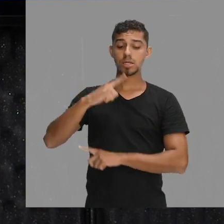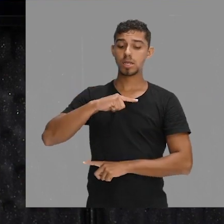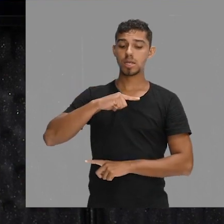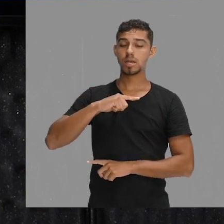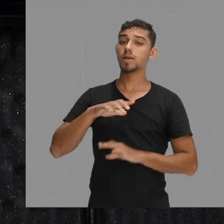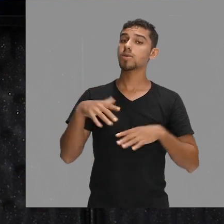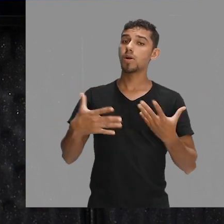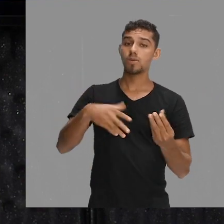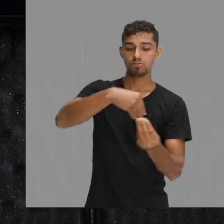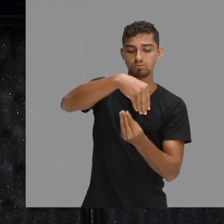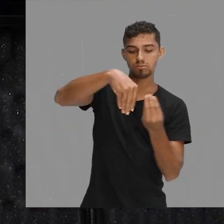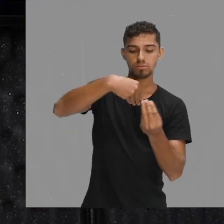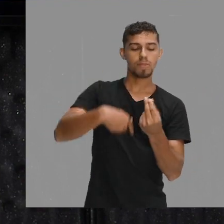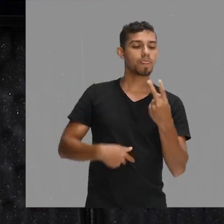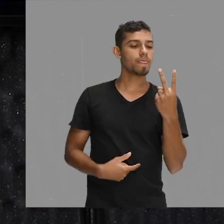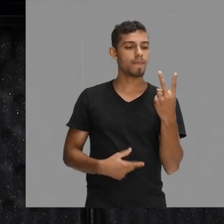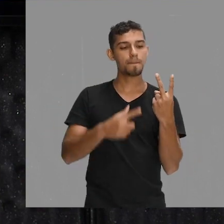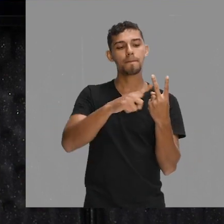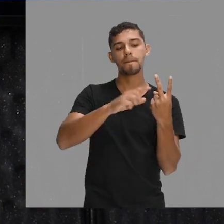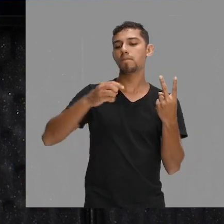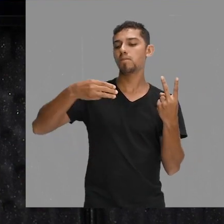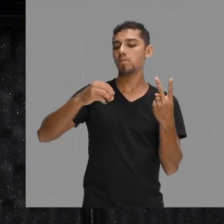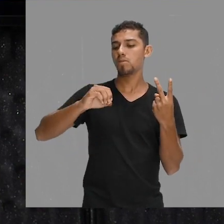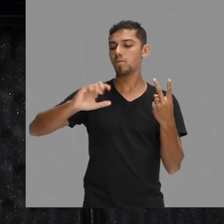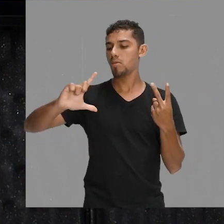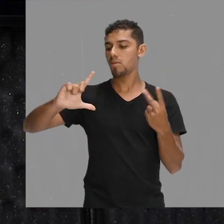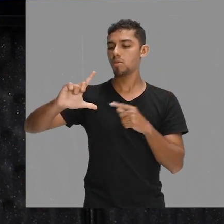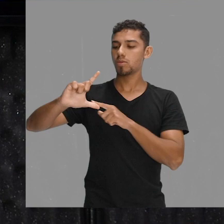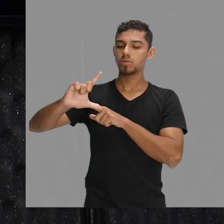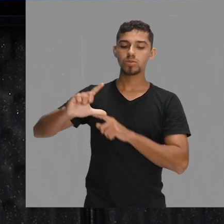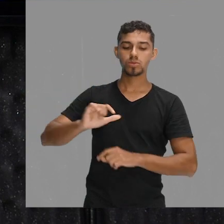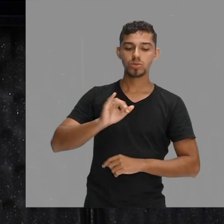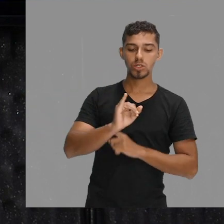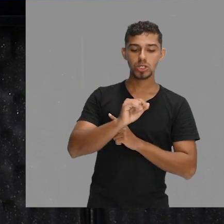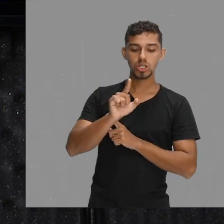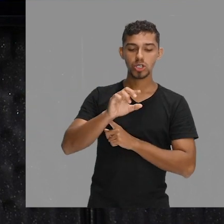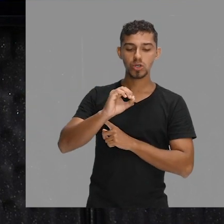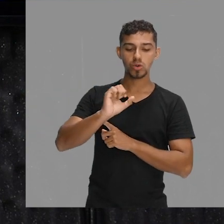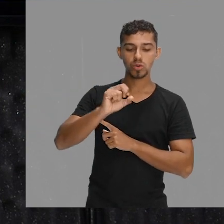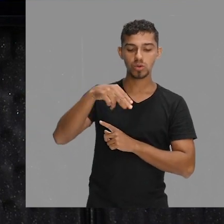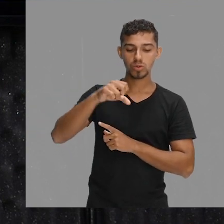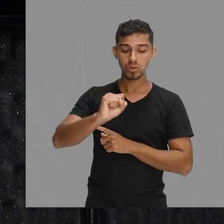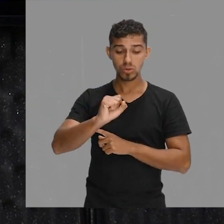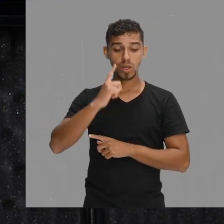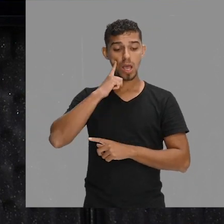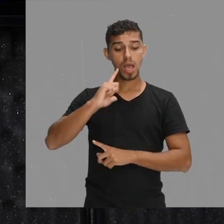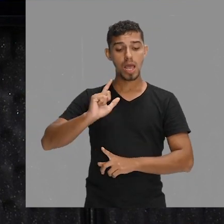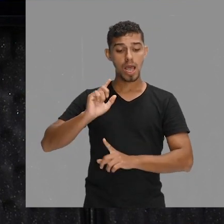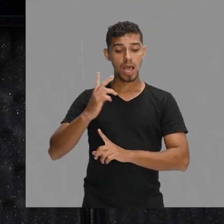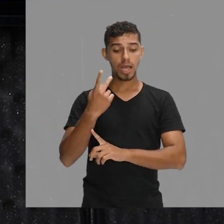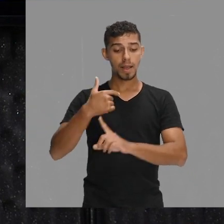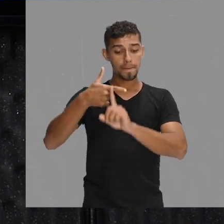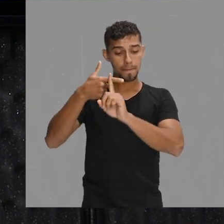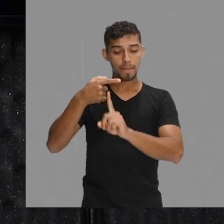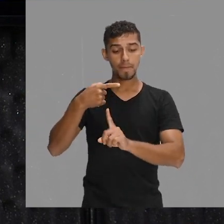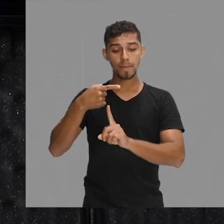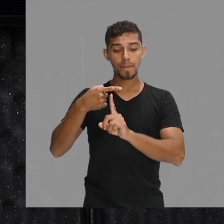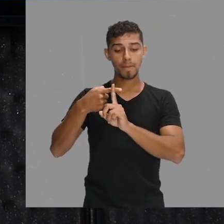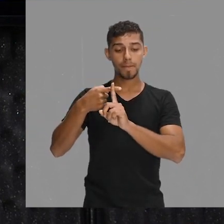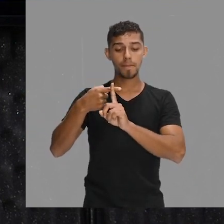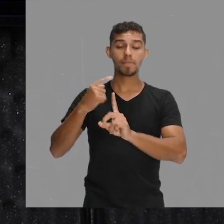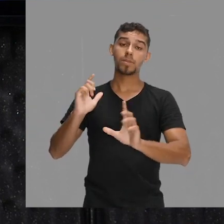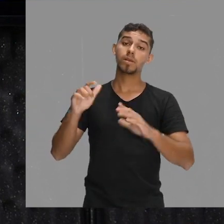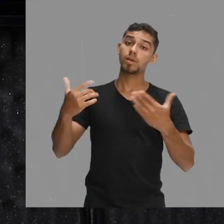ter 2 mols do íon Na+, e 1 mol do íon sulfeto. Então, se